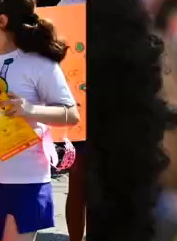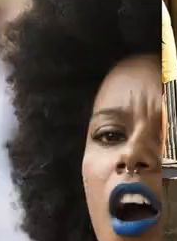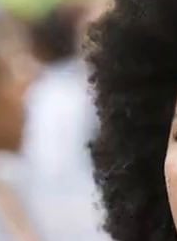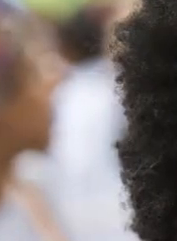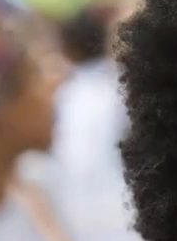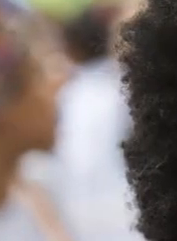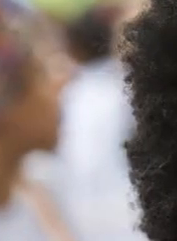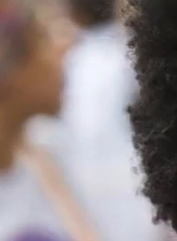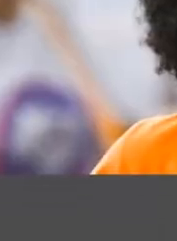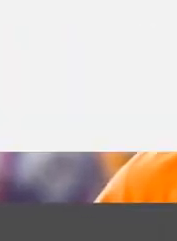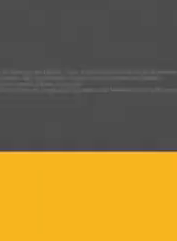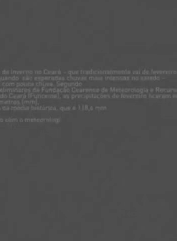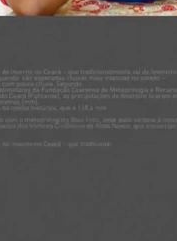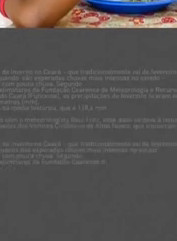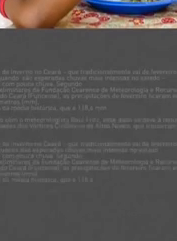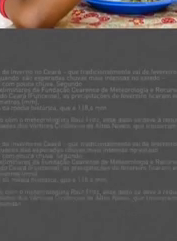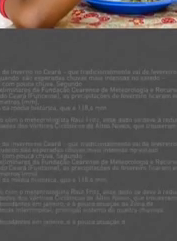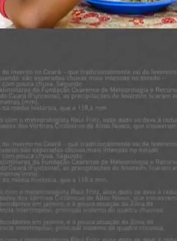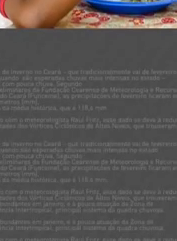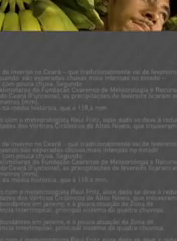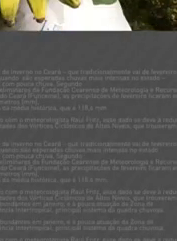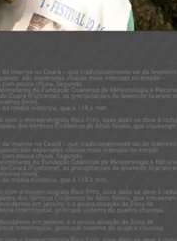Federal i